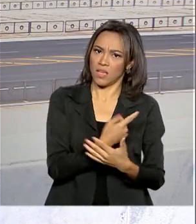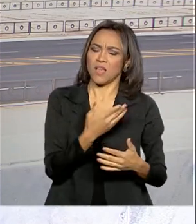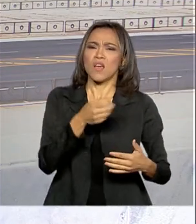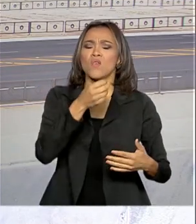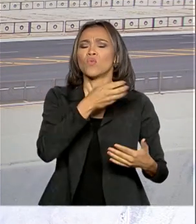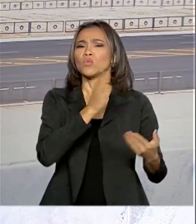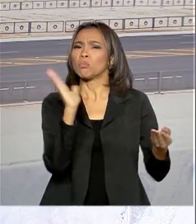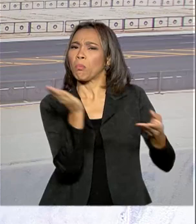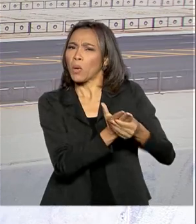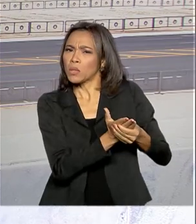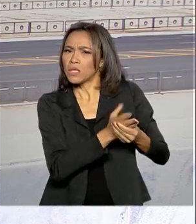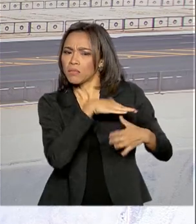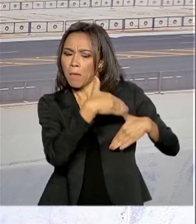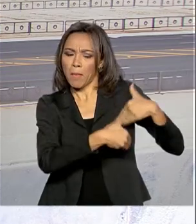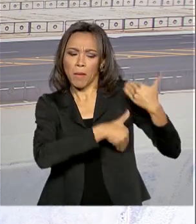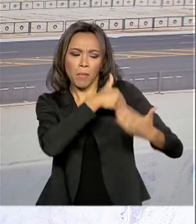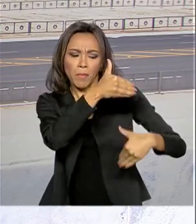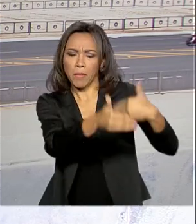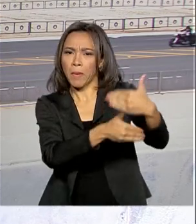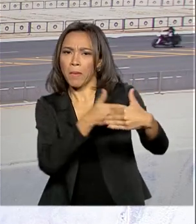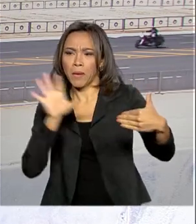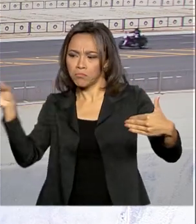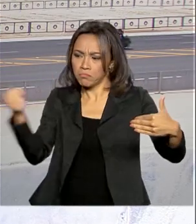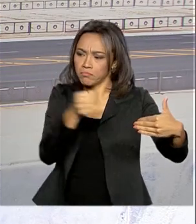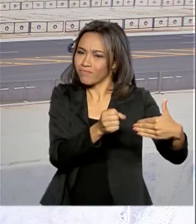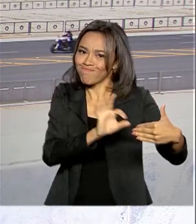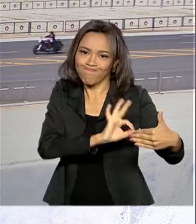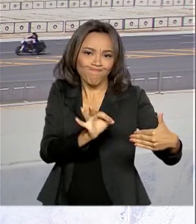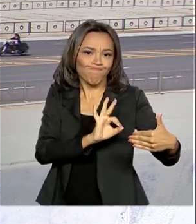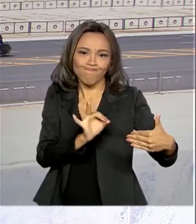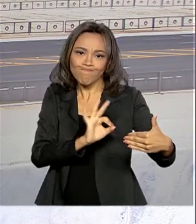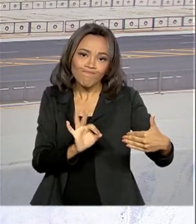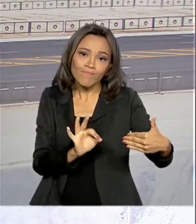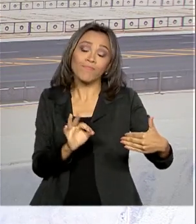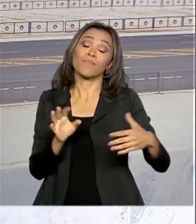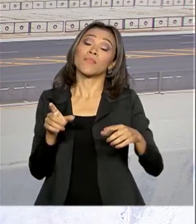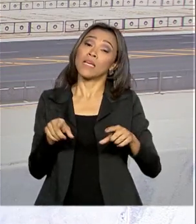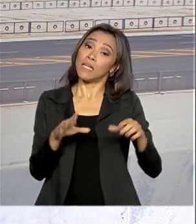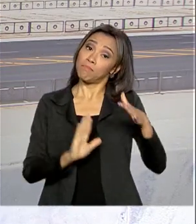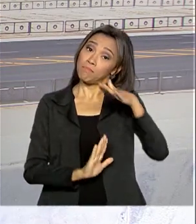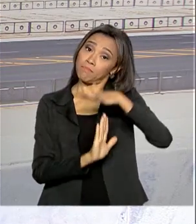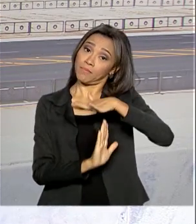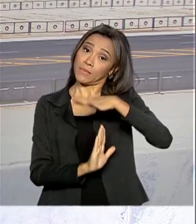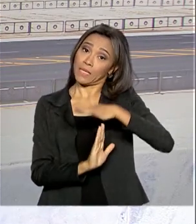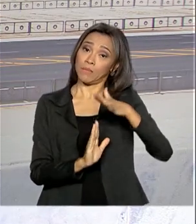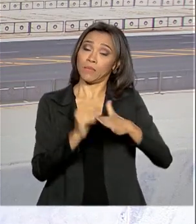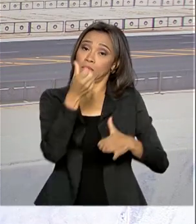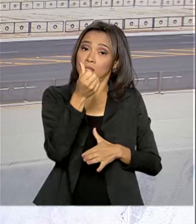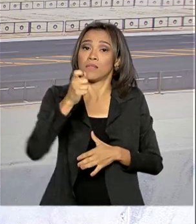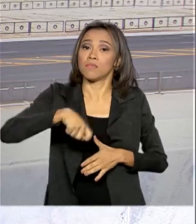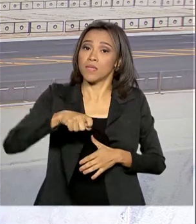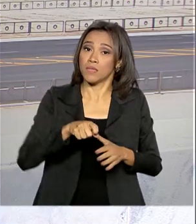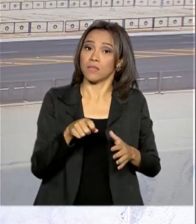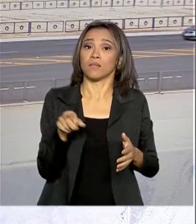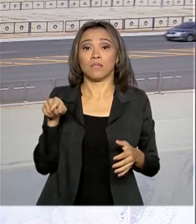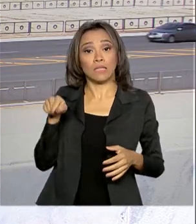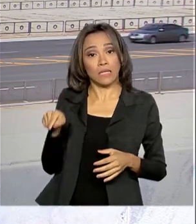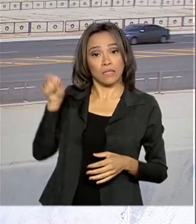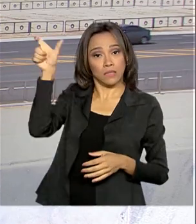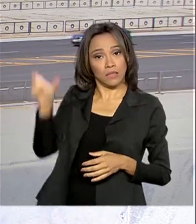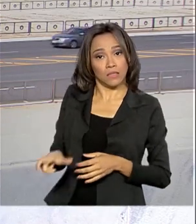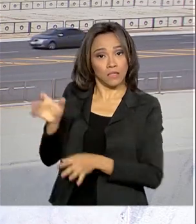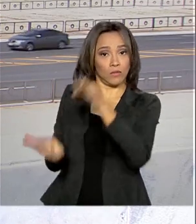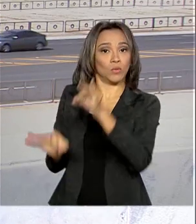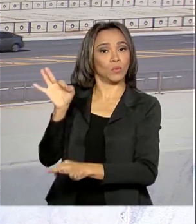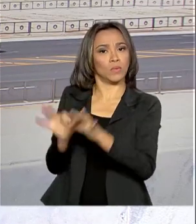já em tramitação. Toffoli também decidiu suspender, dessa vez por tempo indeterminado, a exigência desse juiz nos